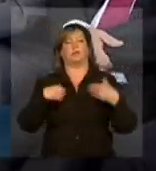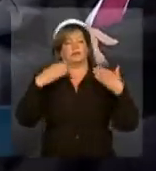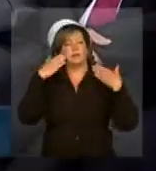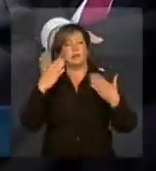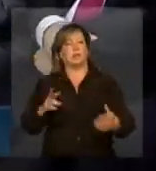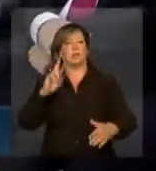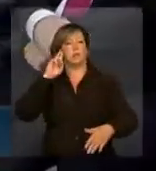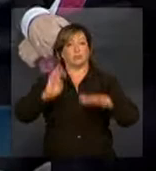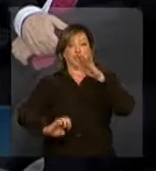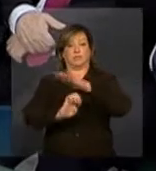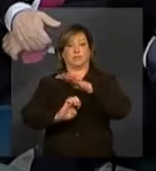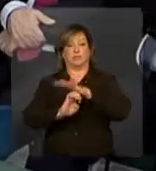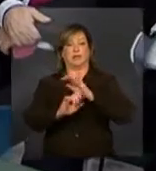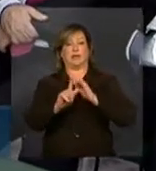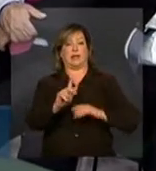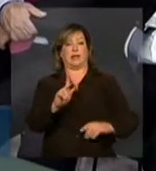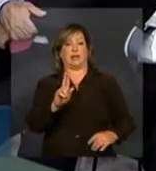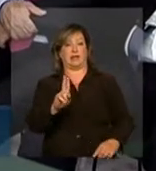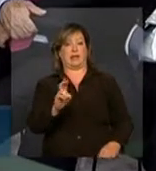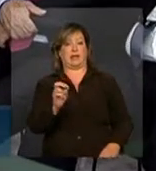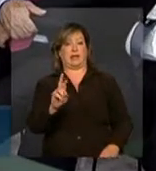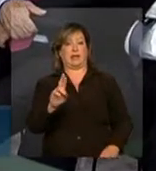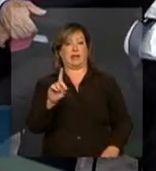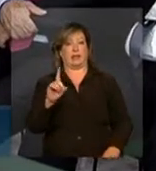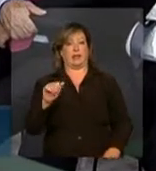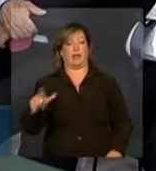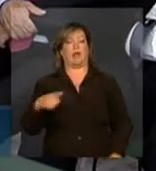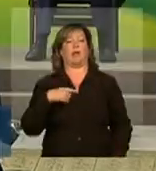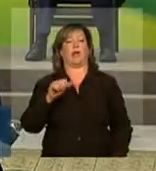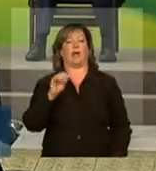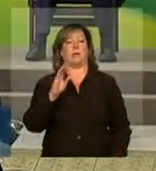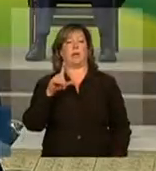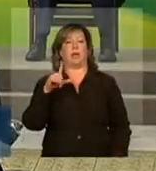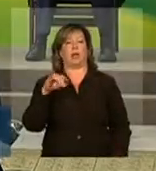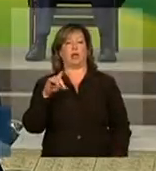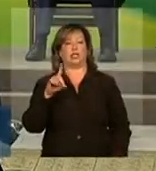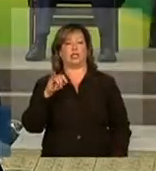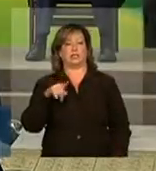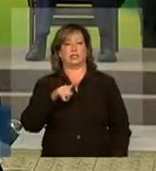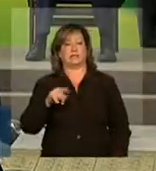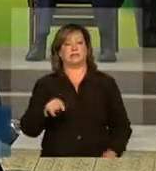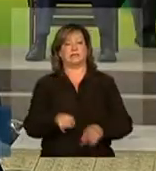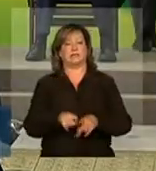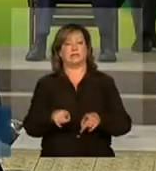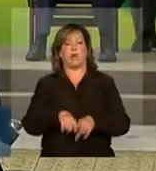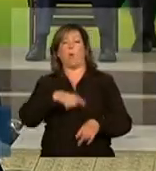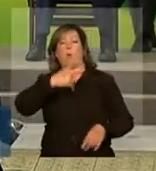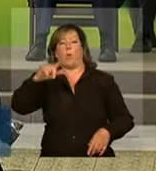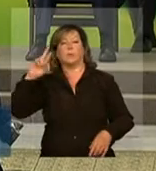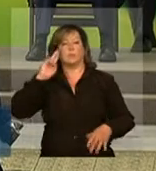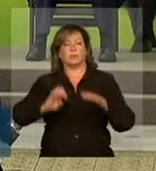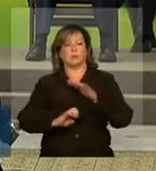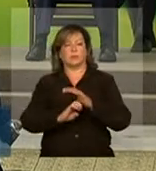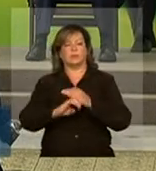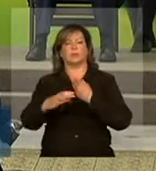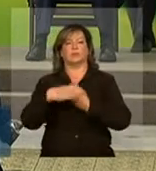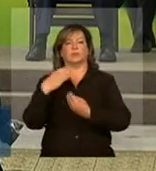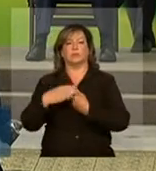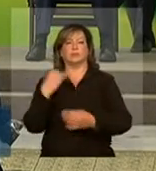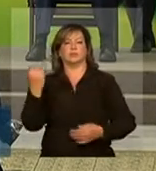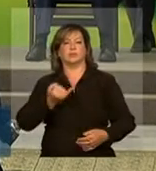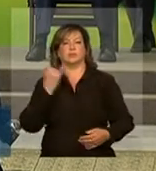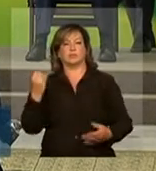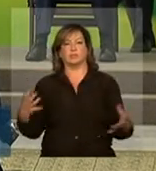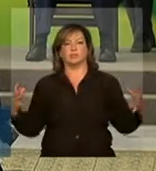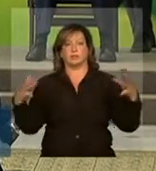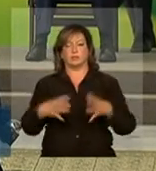aos empresários Jorge Gerdau, Abílio Diniz, Antônio Maciel e Felipe Reichstuhl, foram conselheiros importantes e